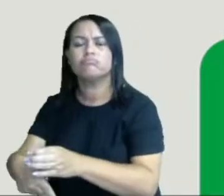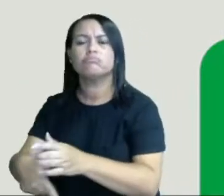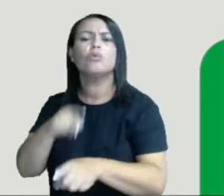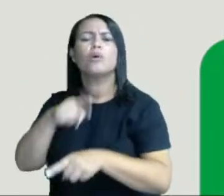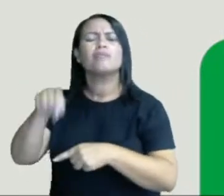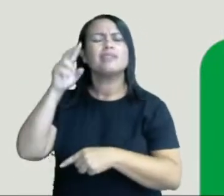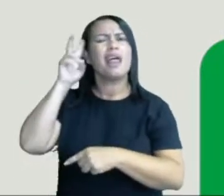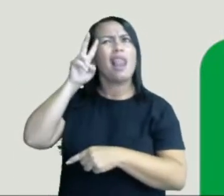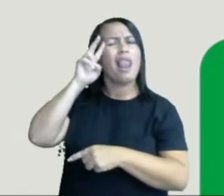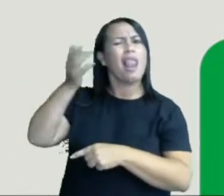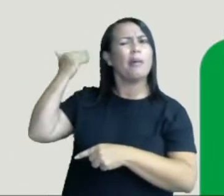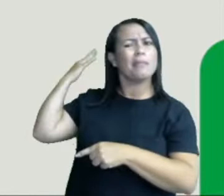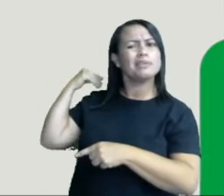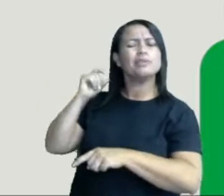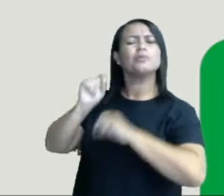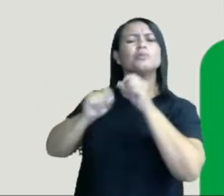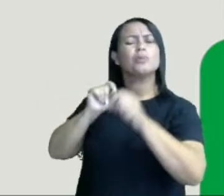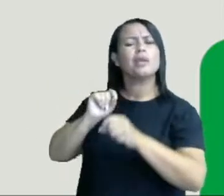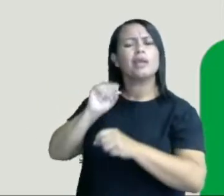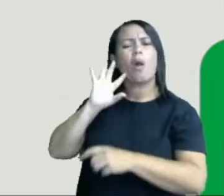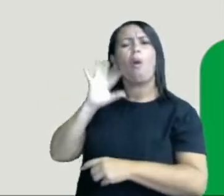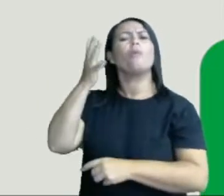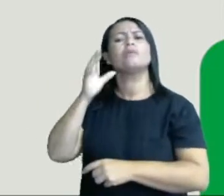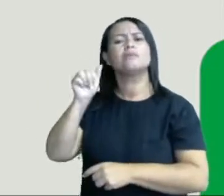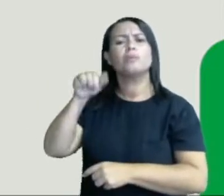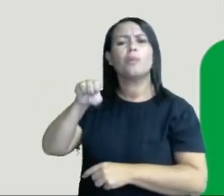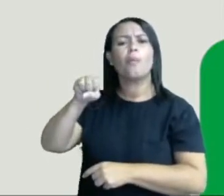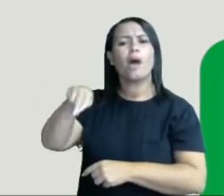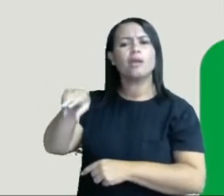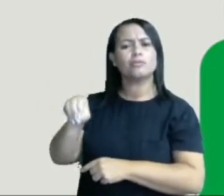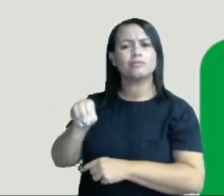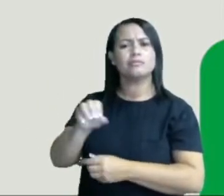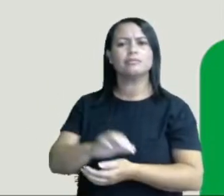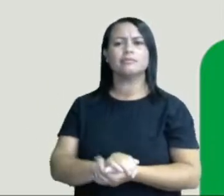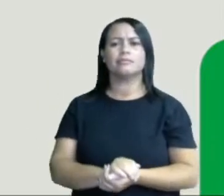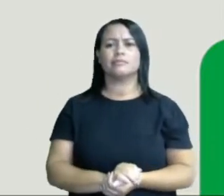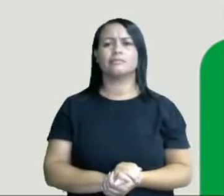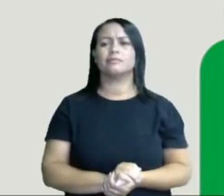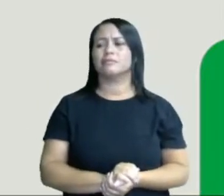Que vocês lembram que foi que aconteceu com o asno?